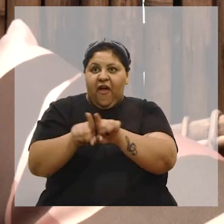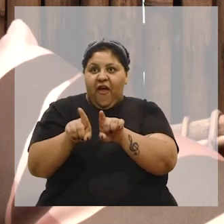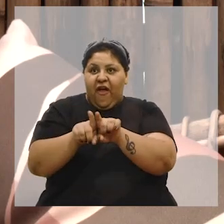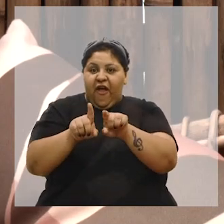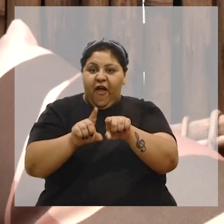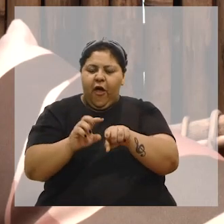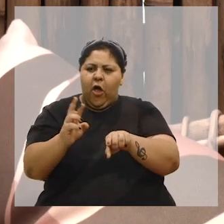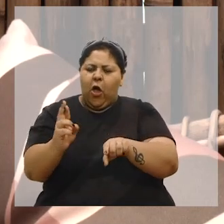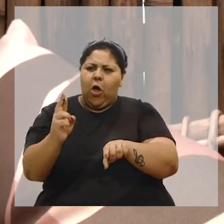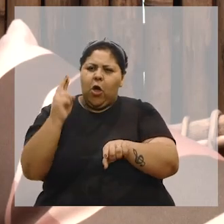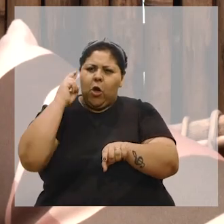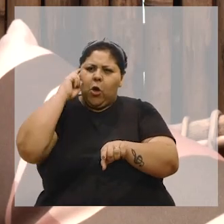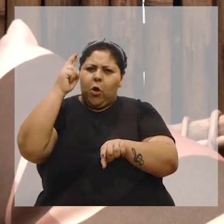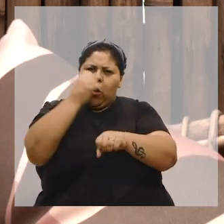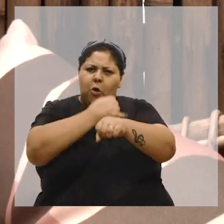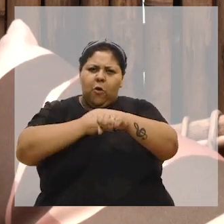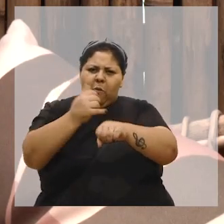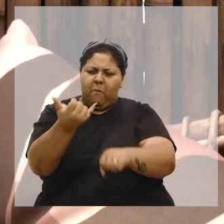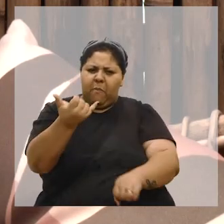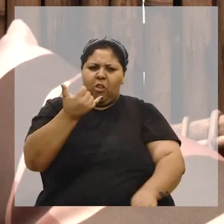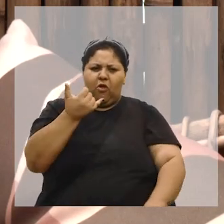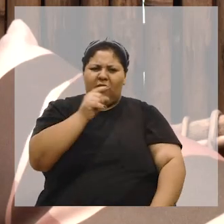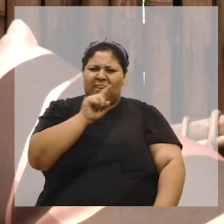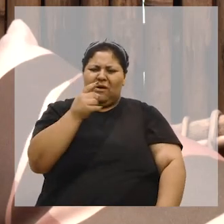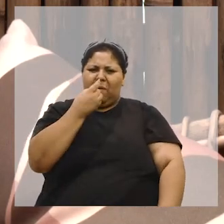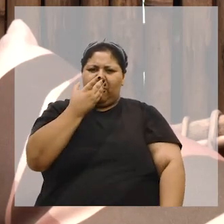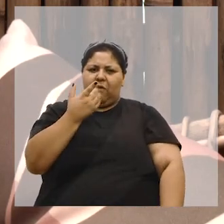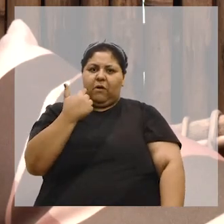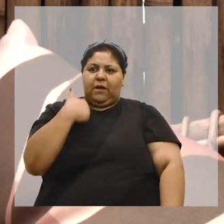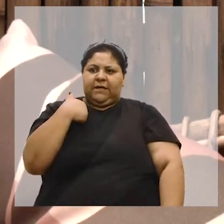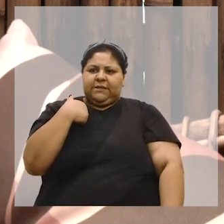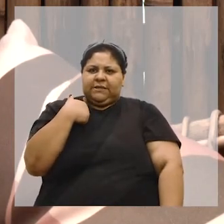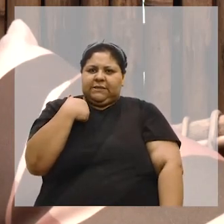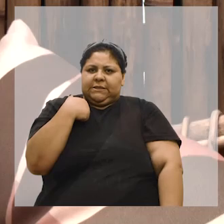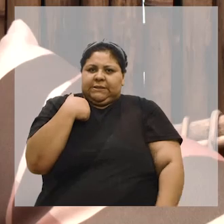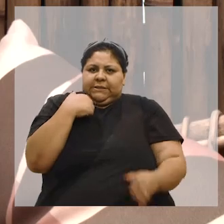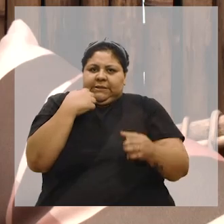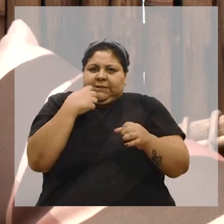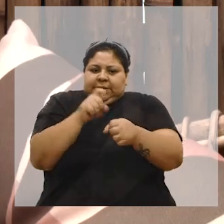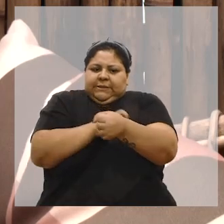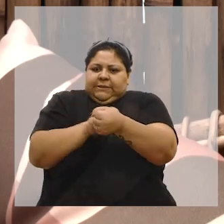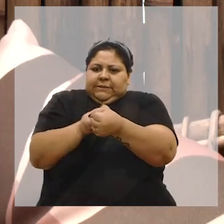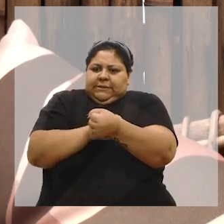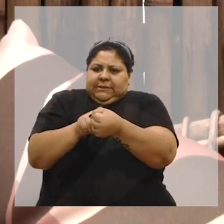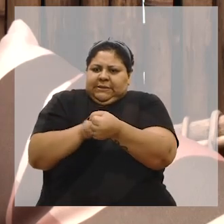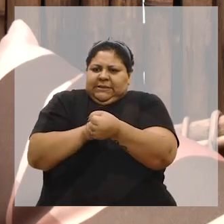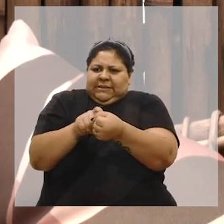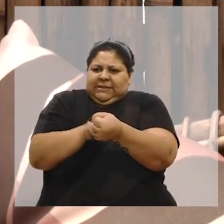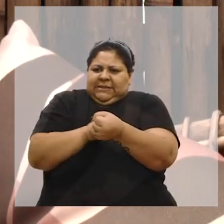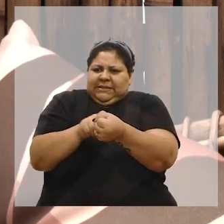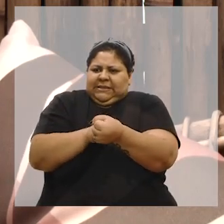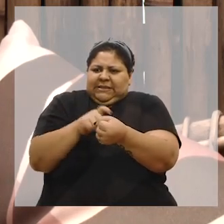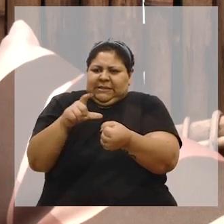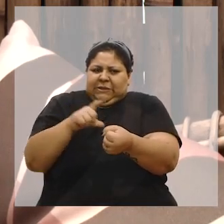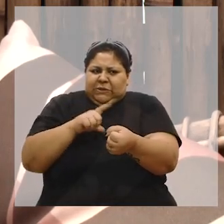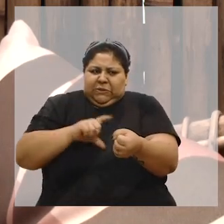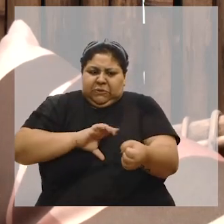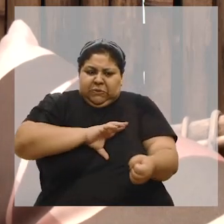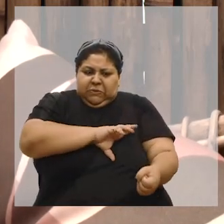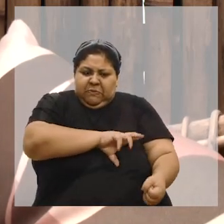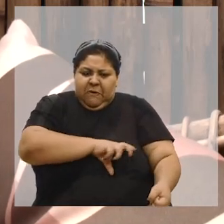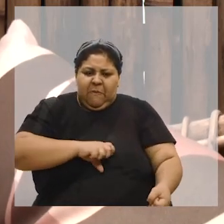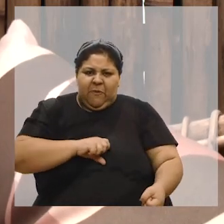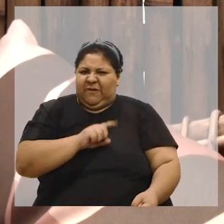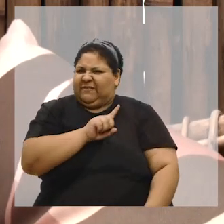o Jacan experimentou e ele olhou e disse assim, não é bom. Aí quando ele falou isso, já me gelou, assim, né? Eu falei, nossa, mas eu botei todo meu amor